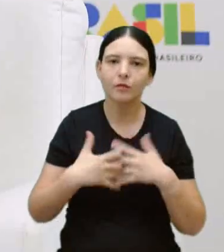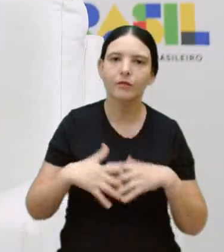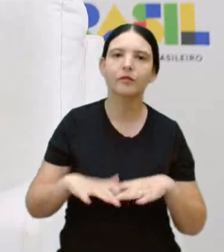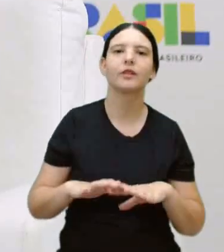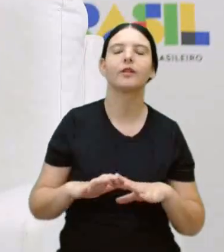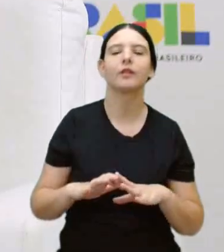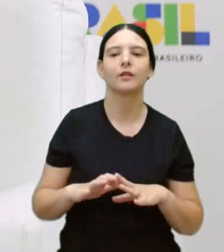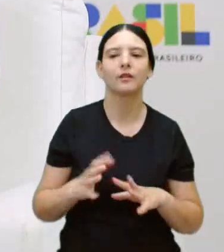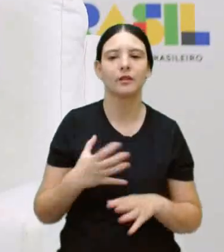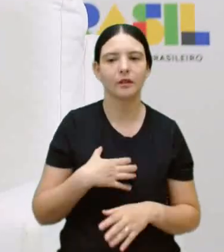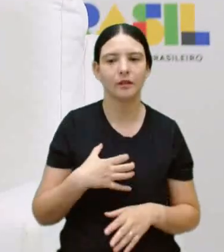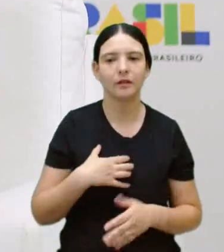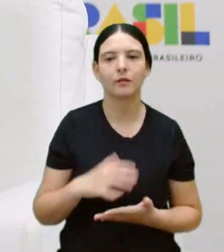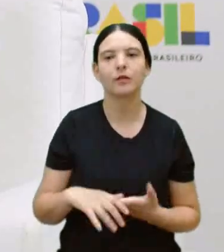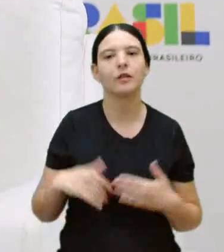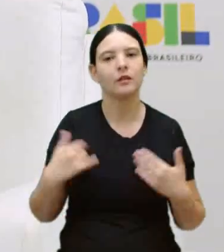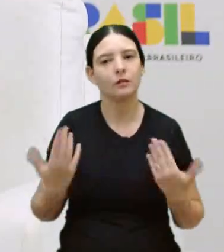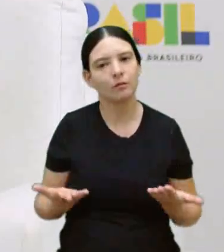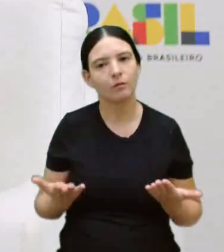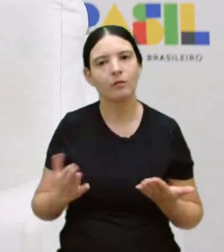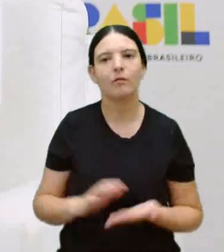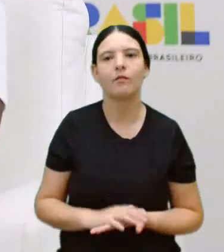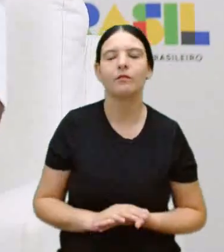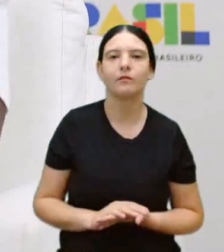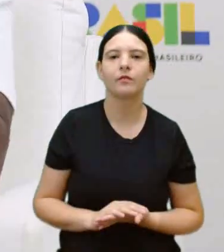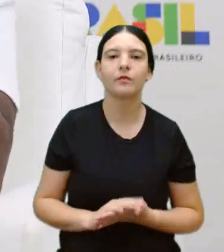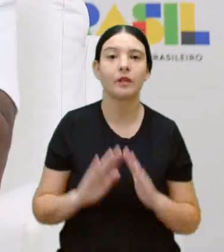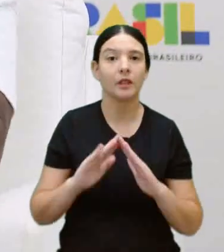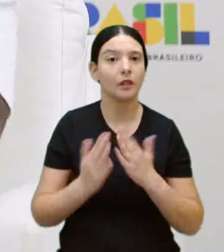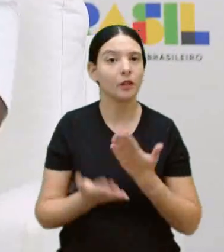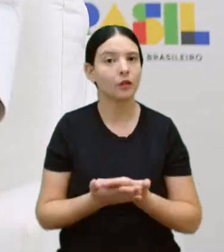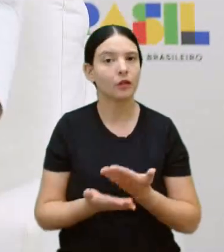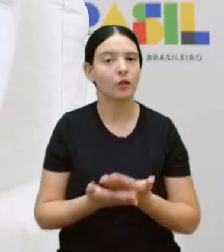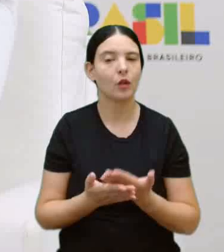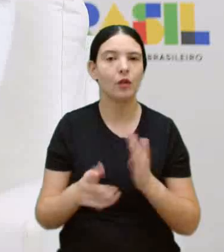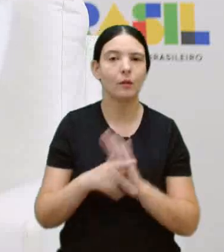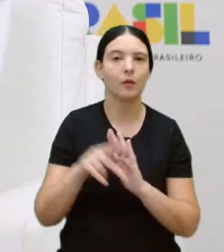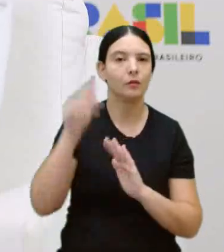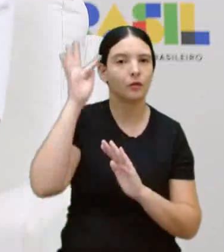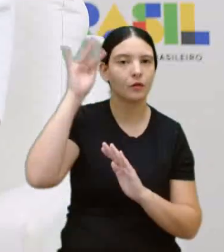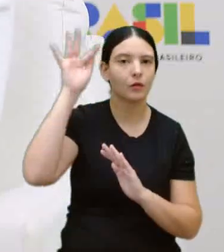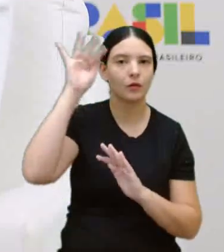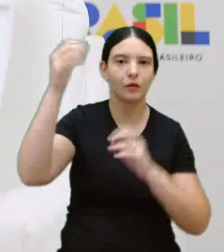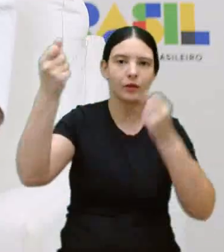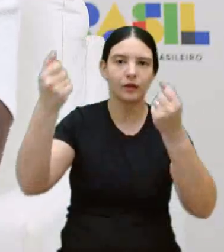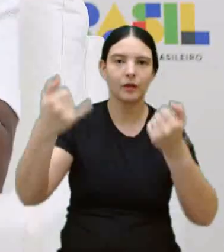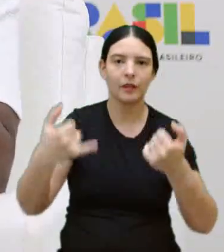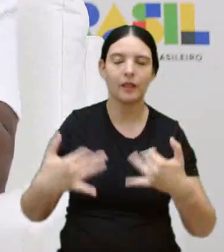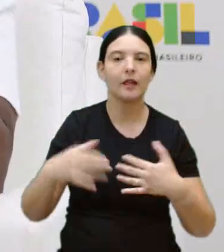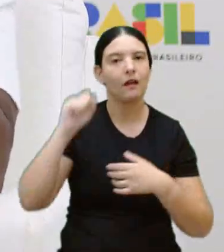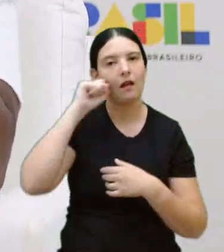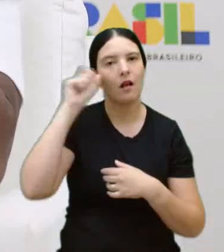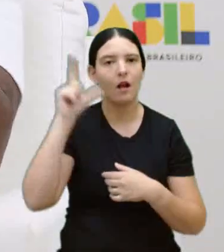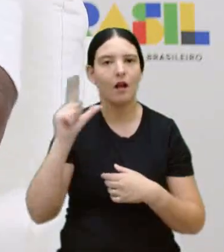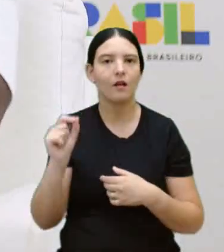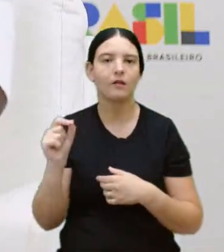forma. Então, tem escolas filosóficas diferentes, né, que são africanas,